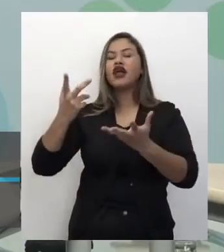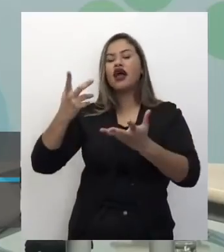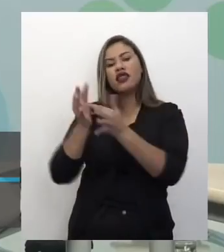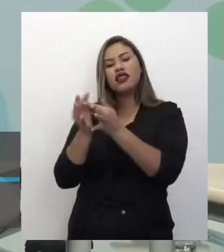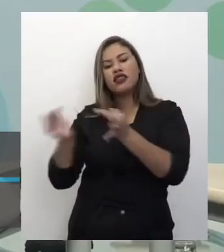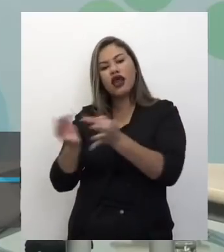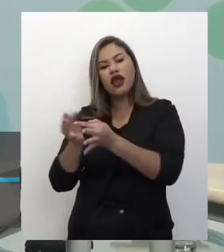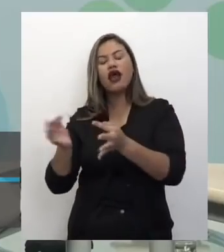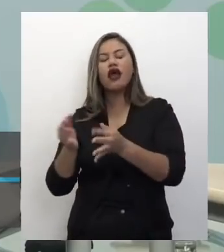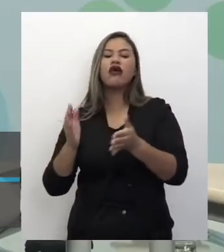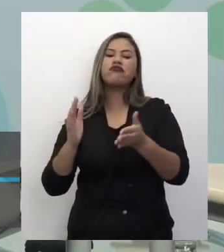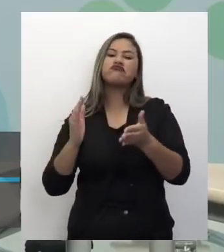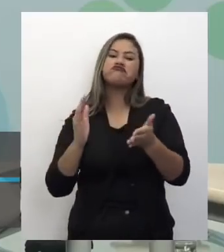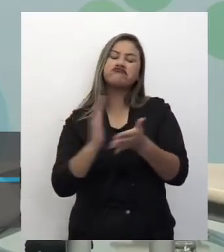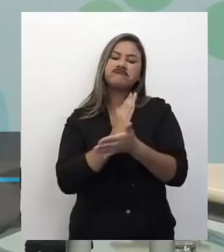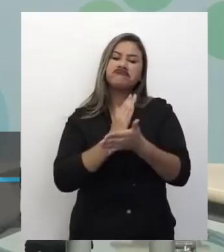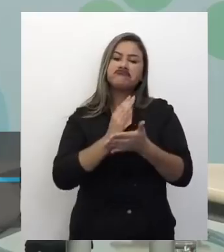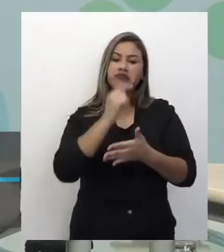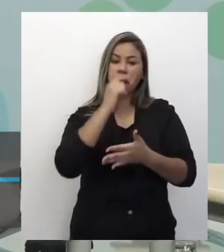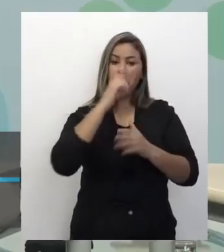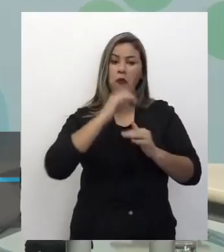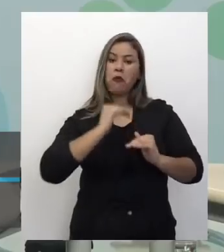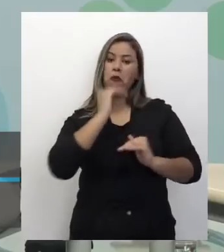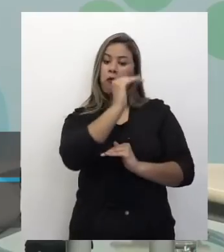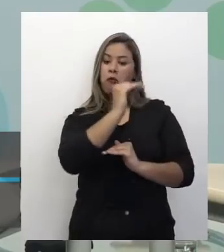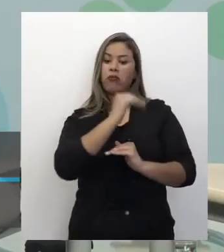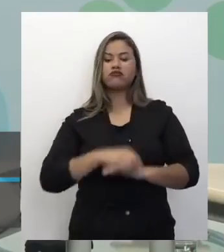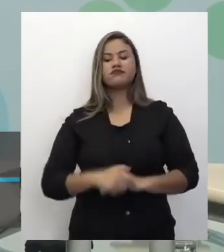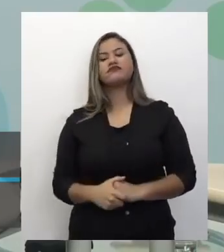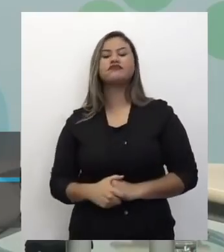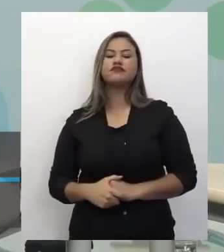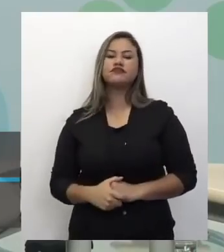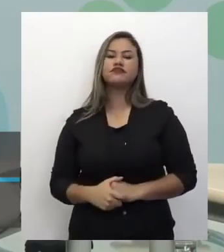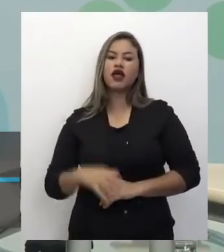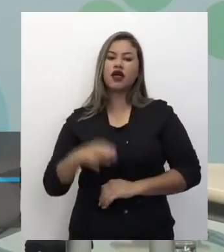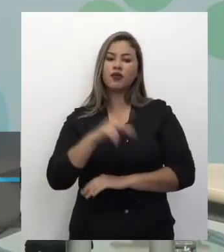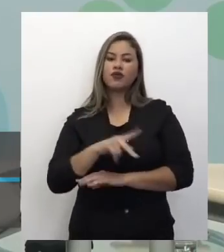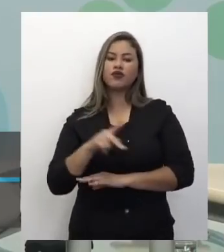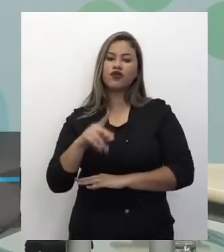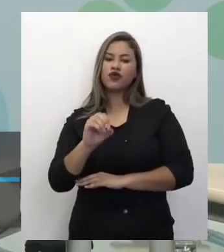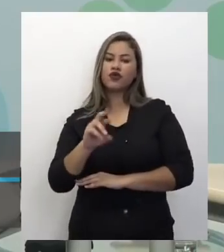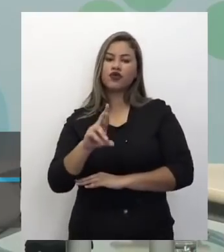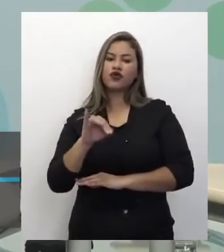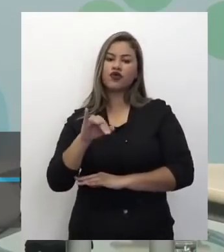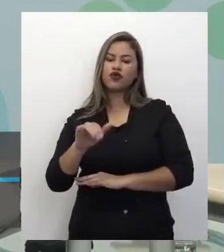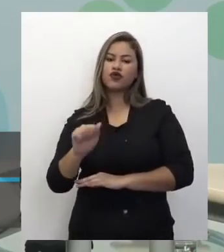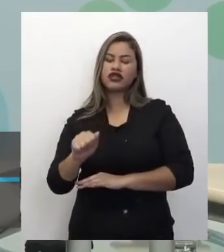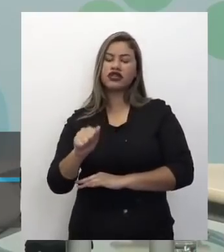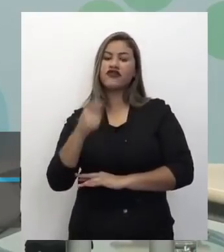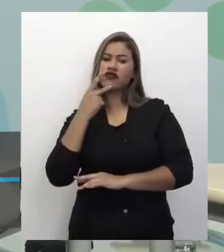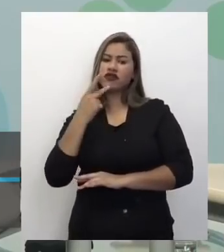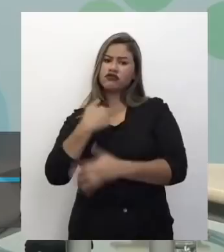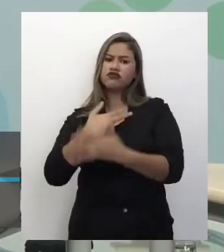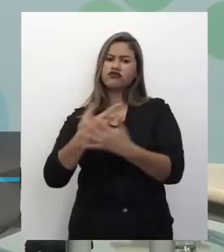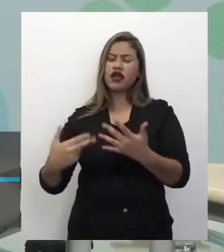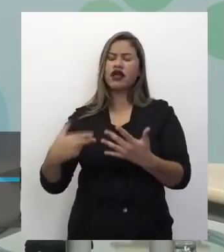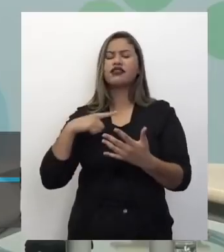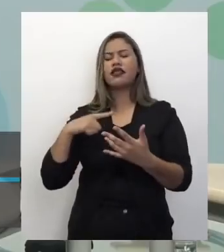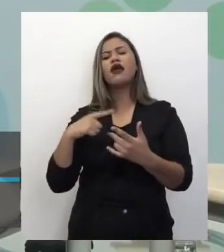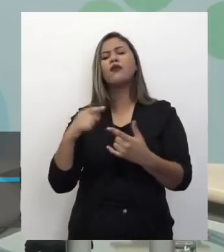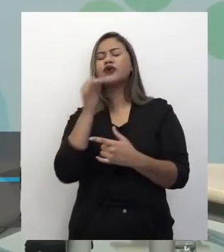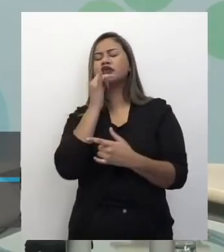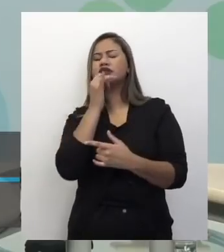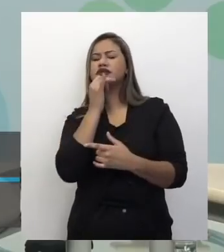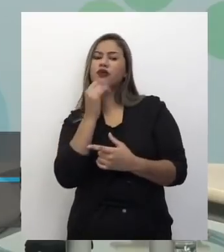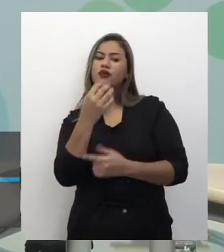A professora Corina fala que os circos não são iguais. Existe o circo de animais, né, e o circo,